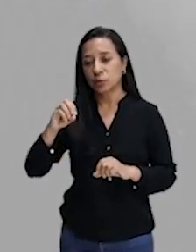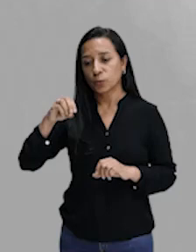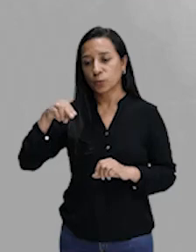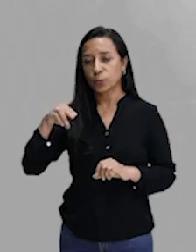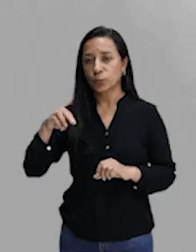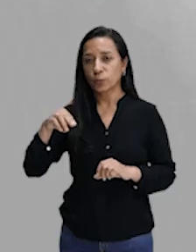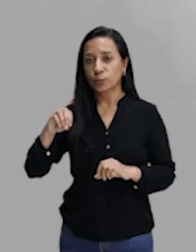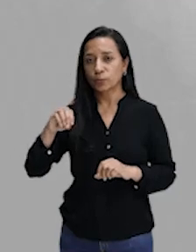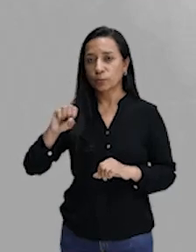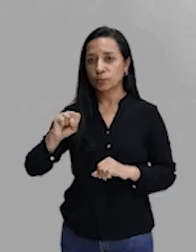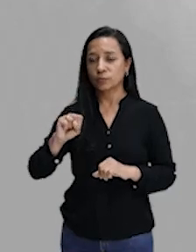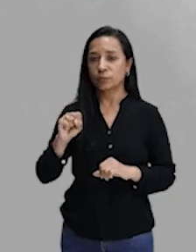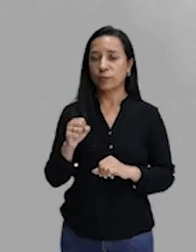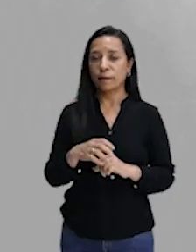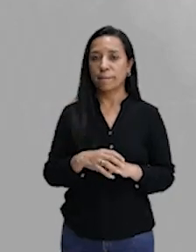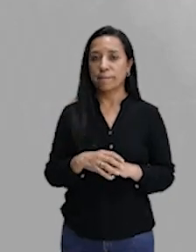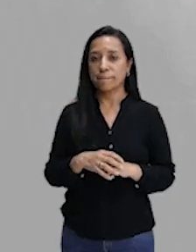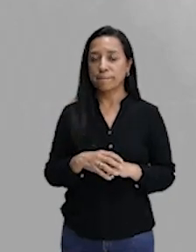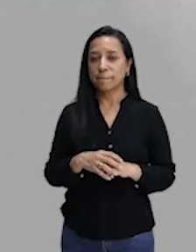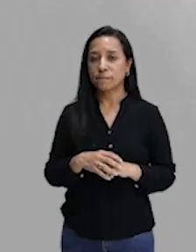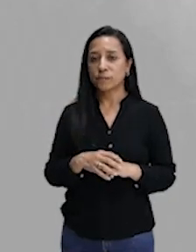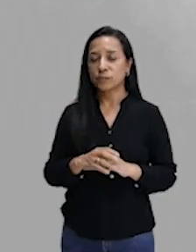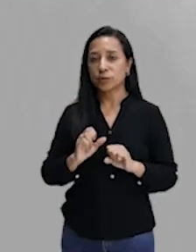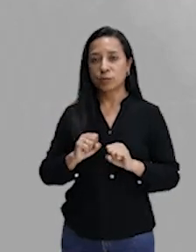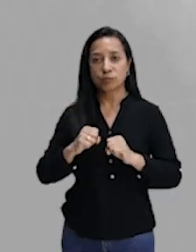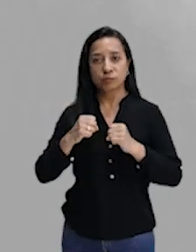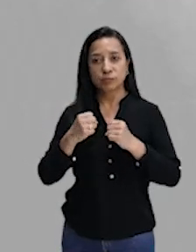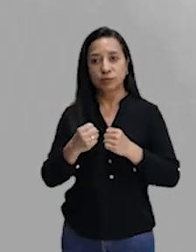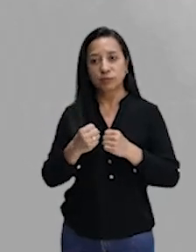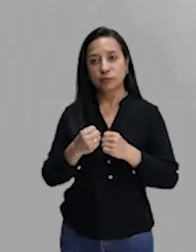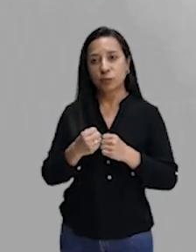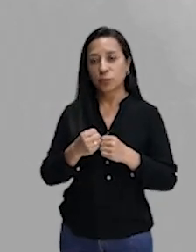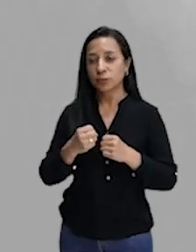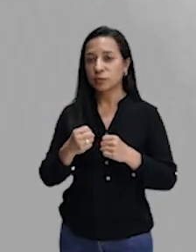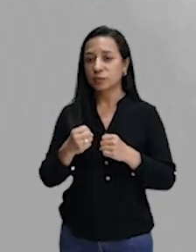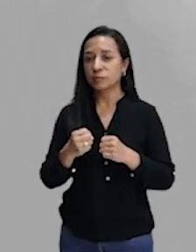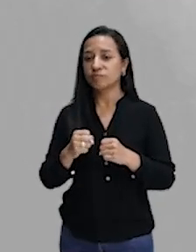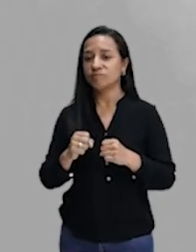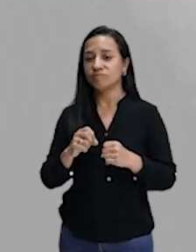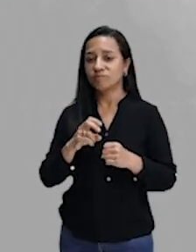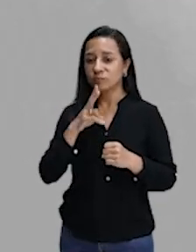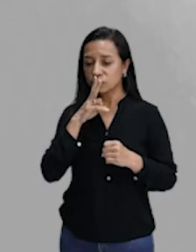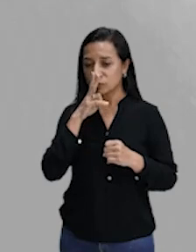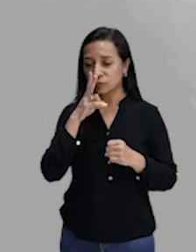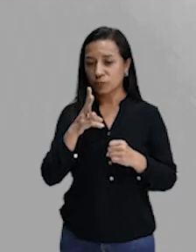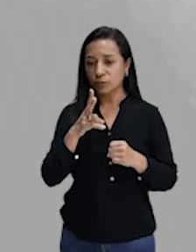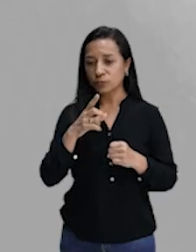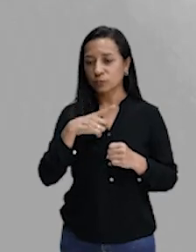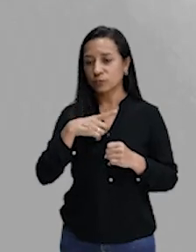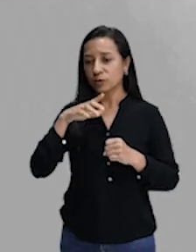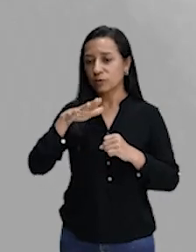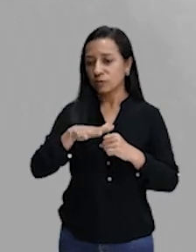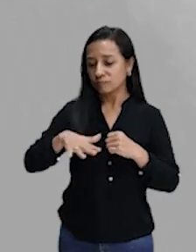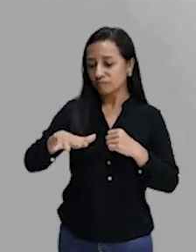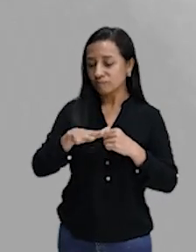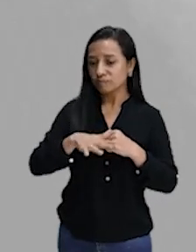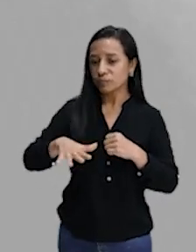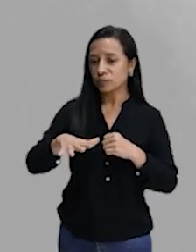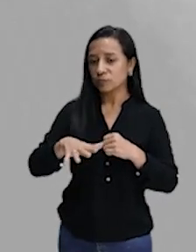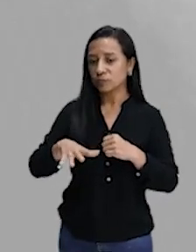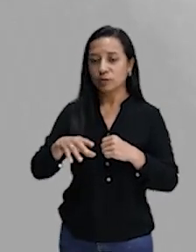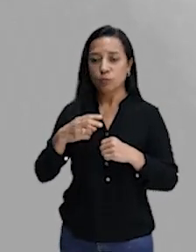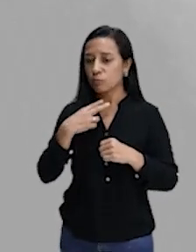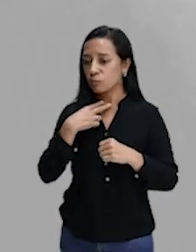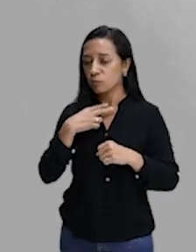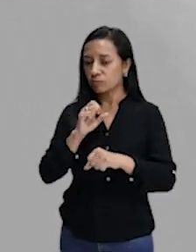estão presos o núcleo do átomo uma força eletromagnética muito intensa que mantém eles ali então eles não podem se